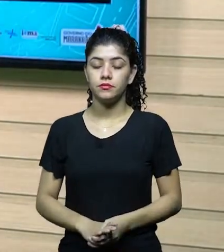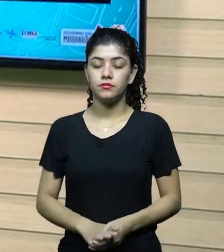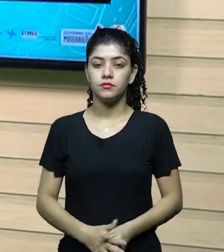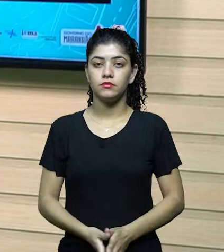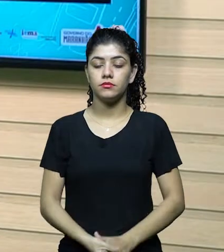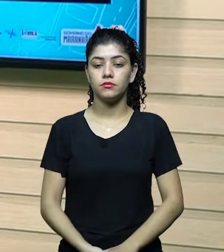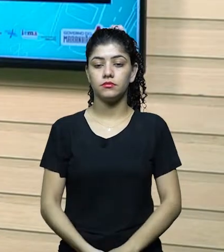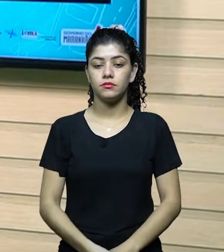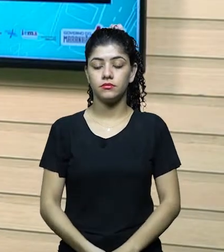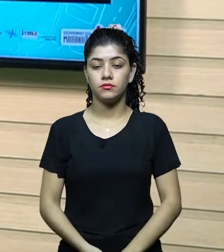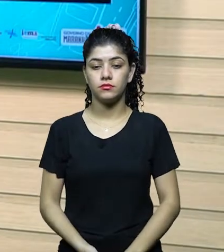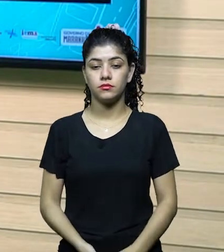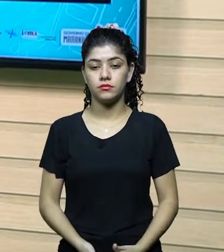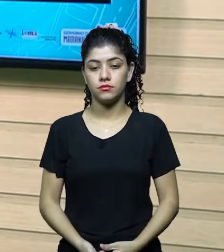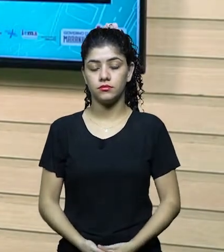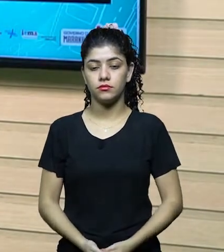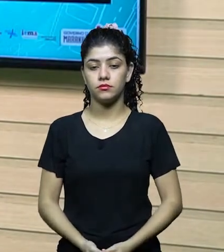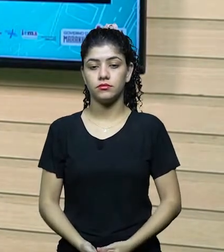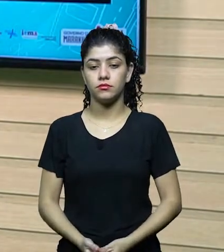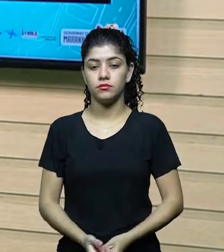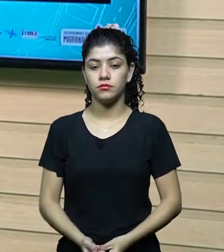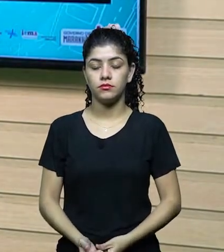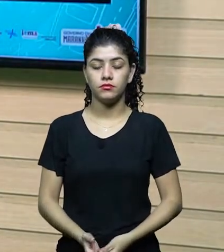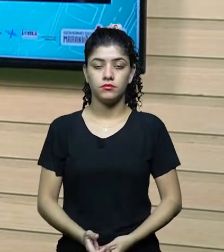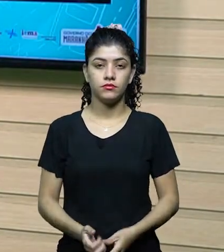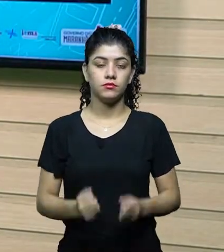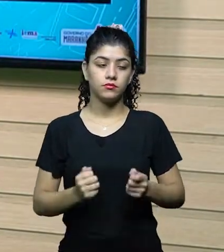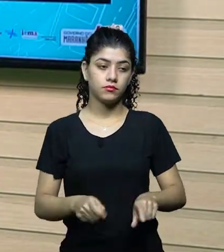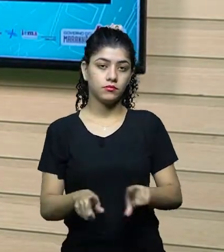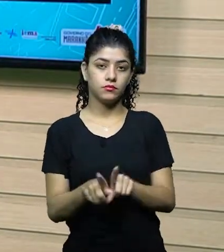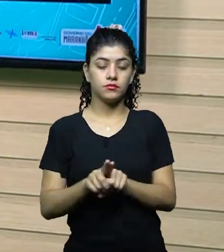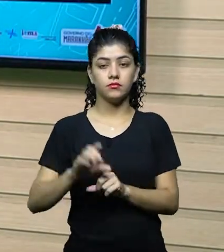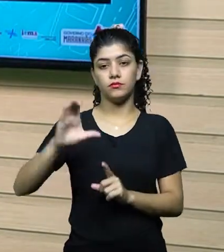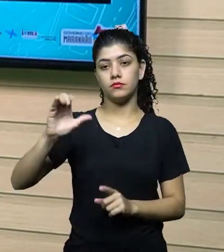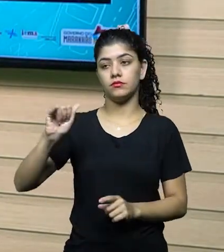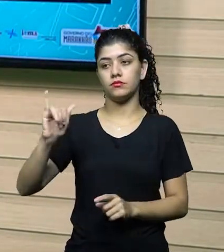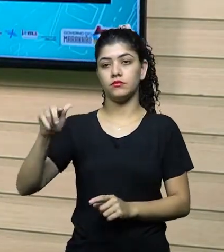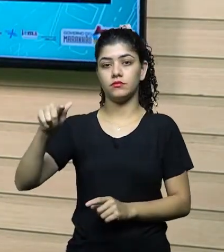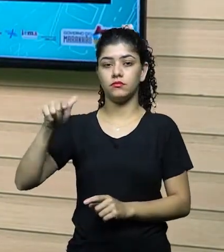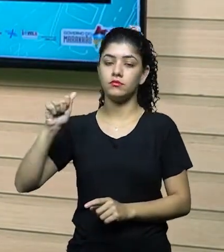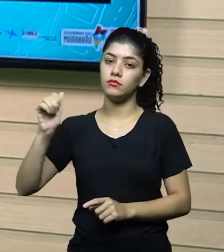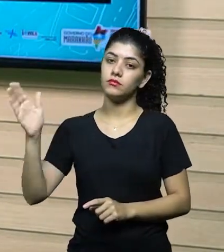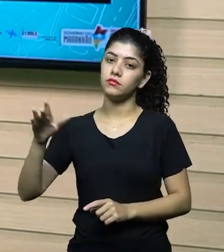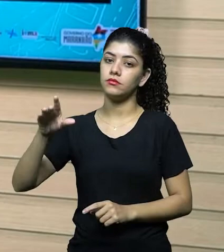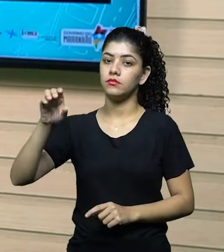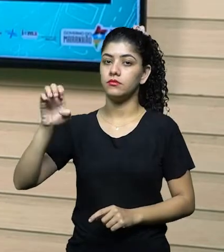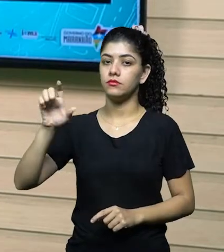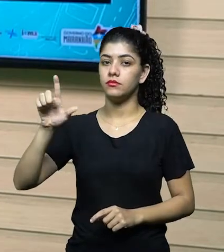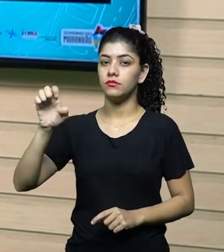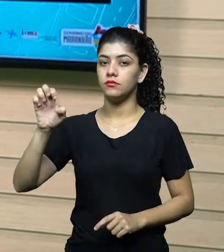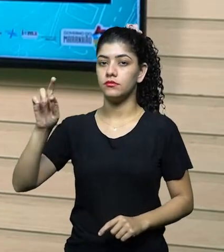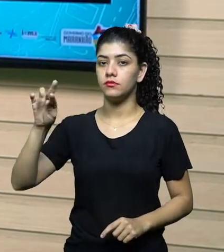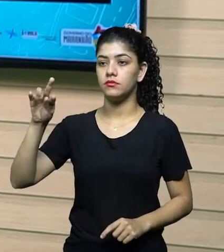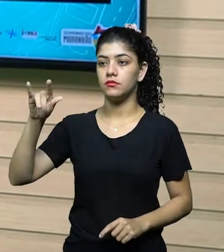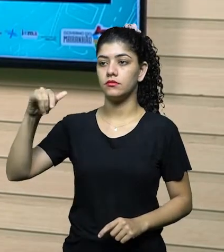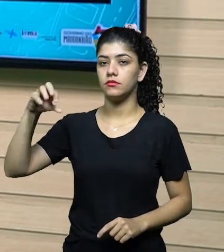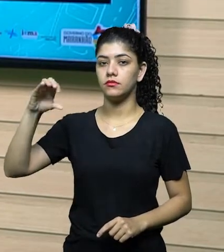caixa eletrônico. Você pode pegar o seu boleto, por exemplo, da fatura de energia, acessar lá o